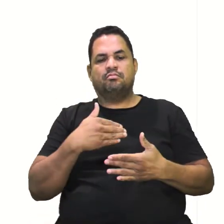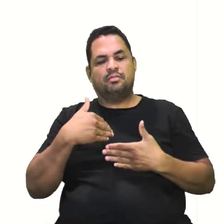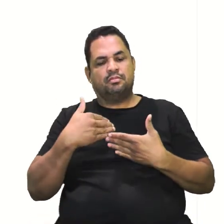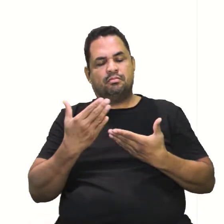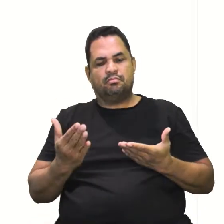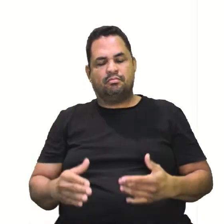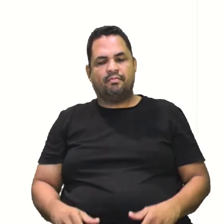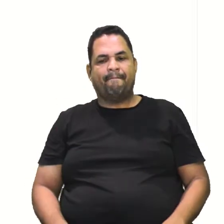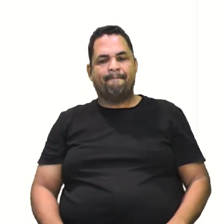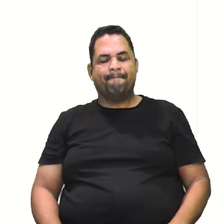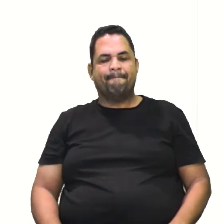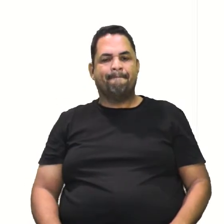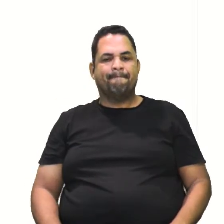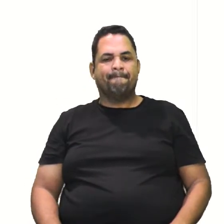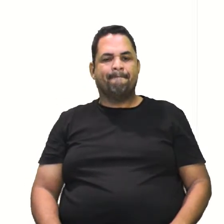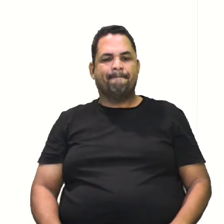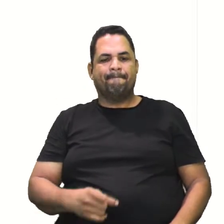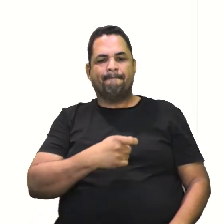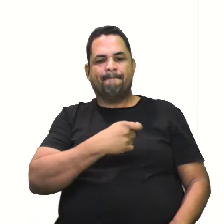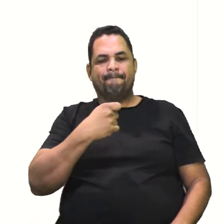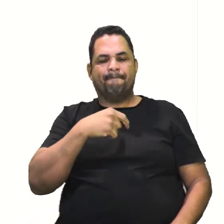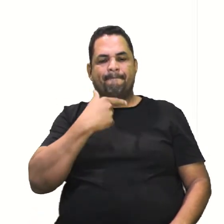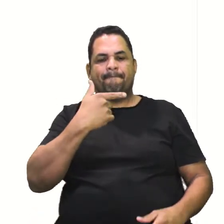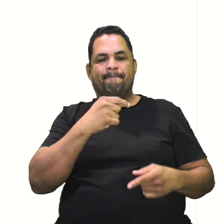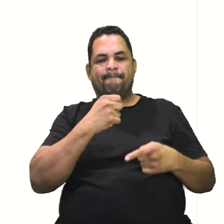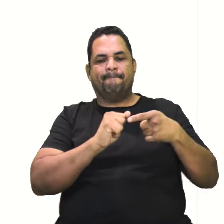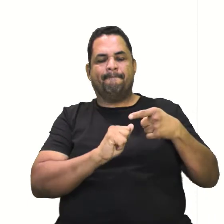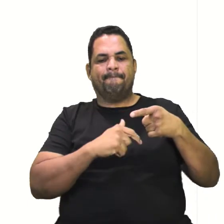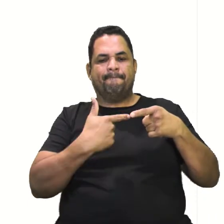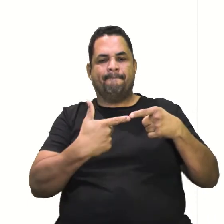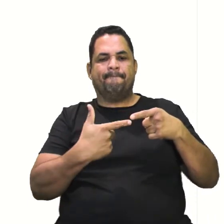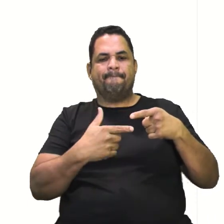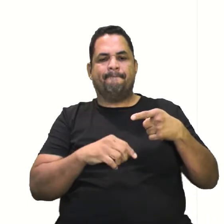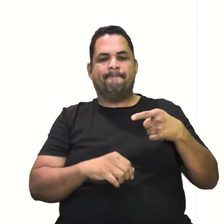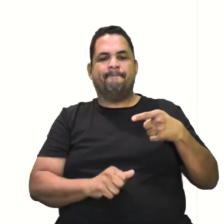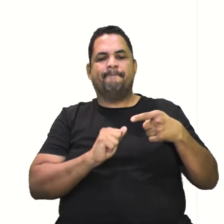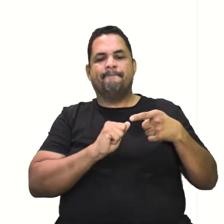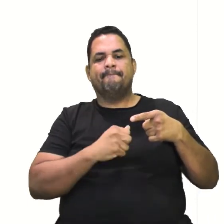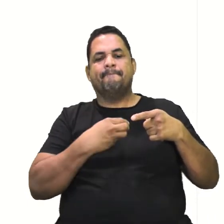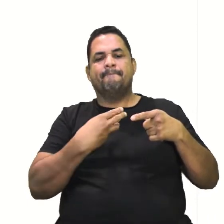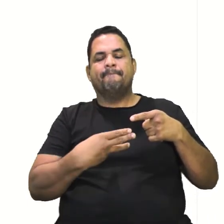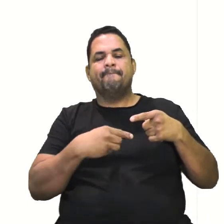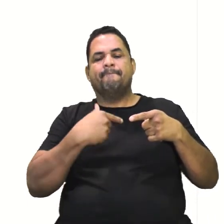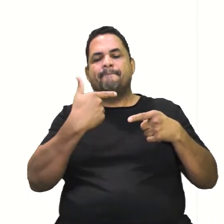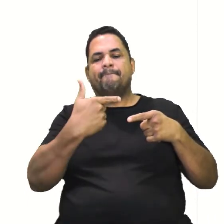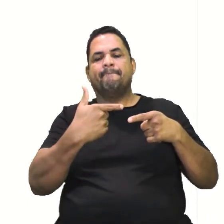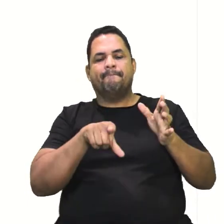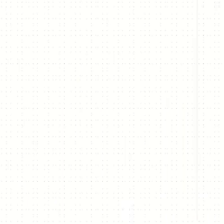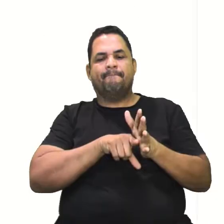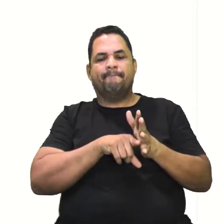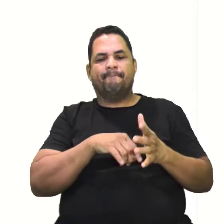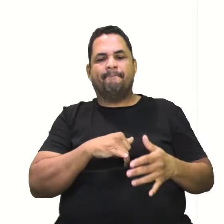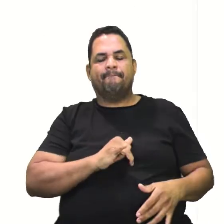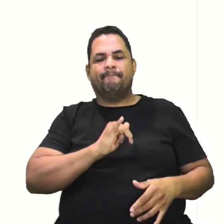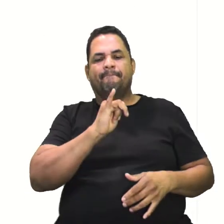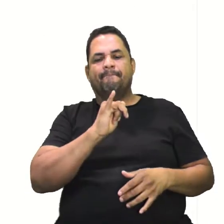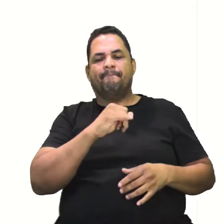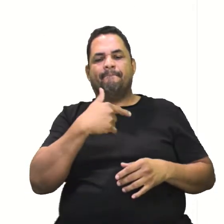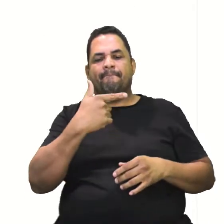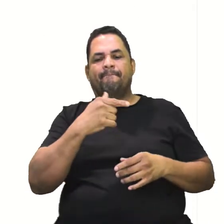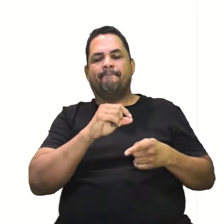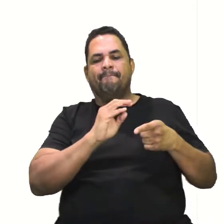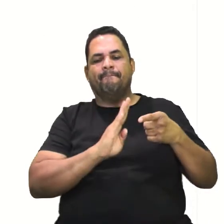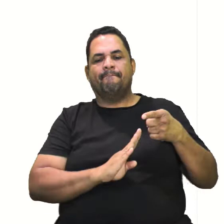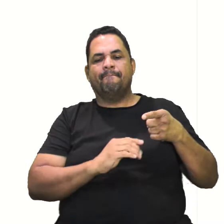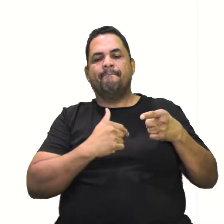partir pro abraço. Olha lá, X ao quadrado sobre A ao quadrado. Quem é A? 3. ao quadrado. Menos y ao quadrado